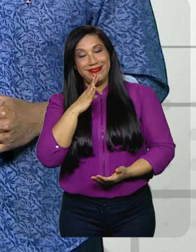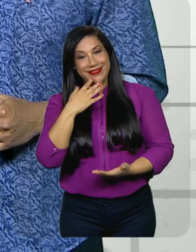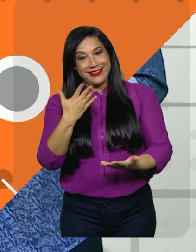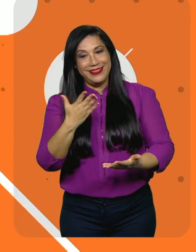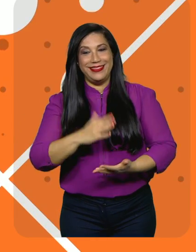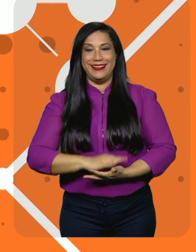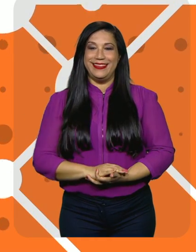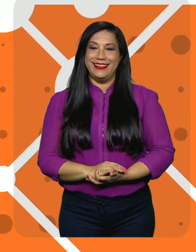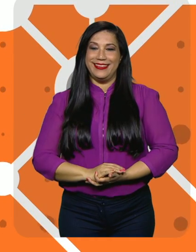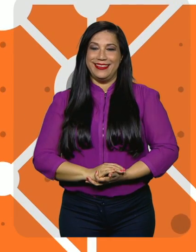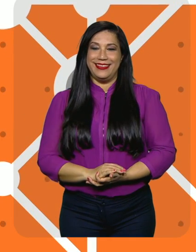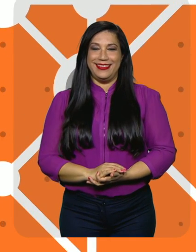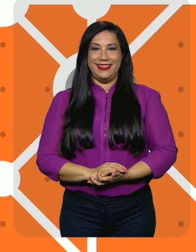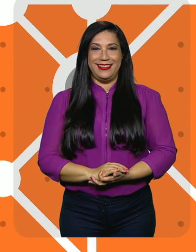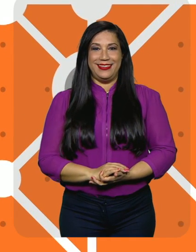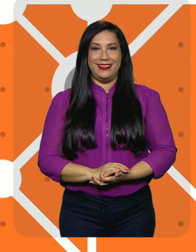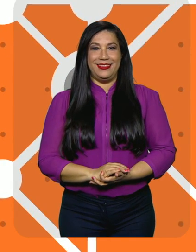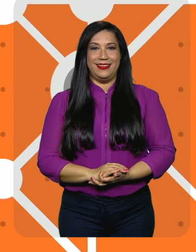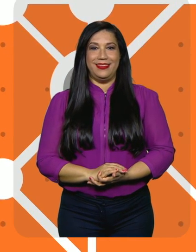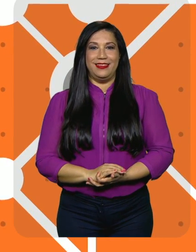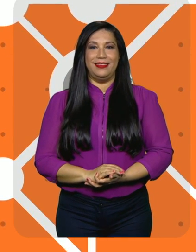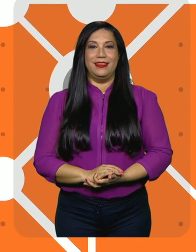conhecê-los?